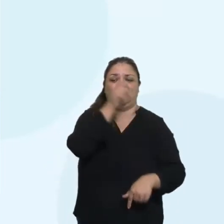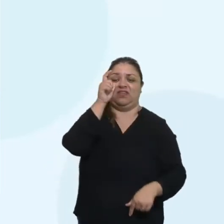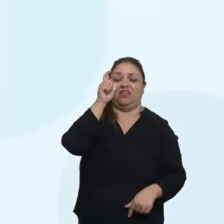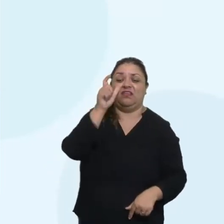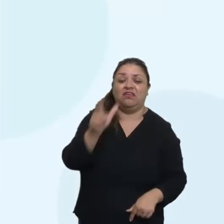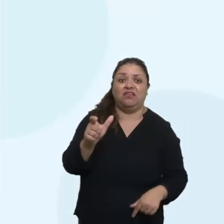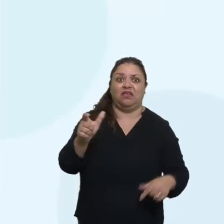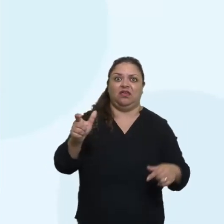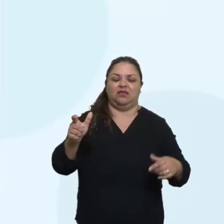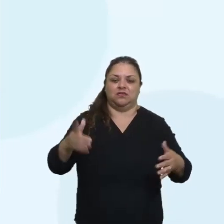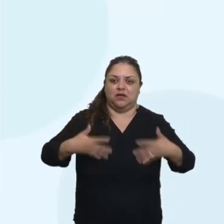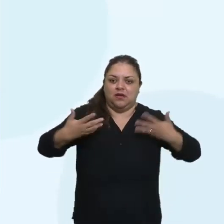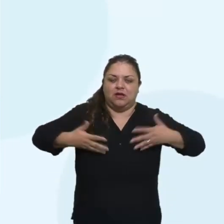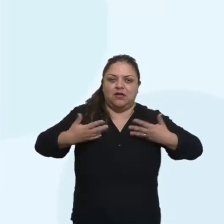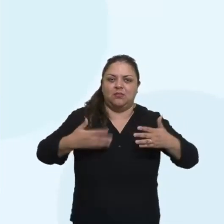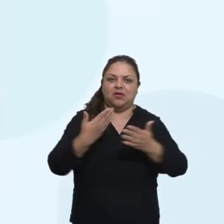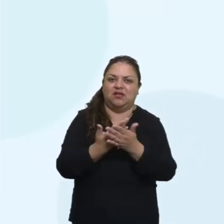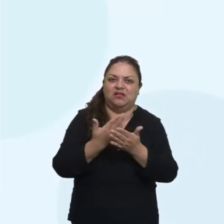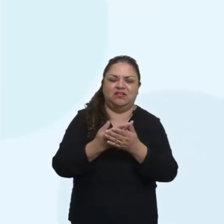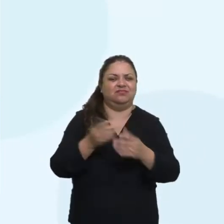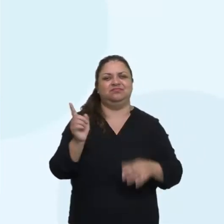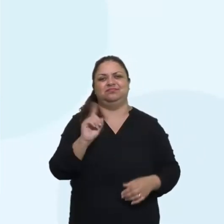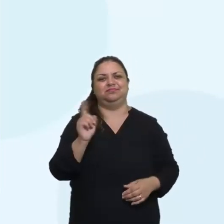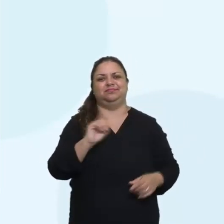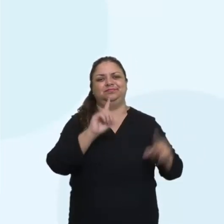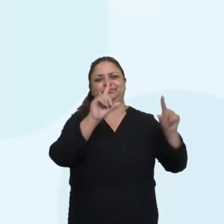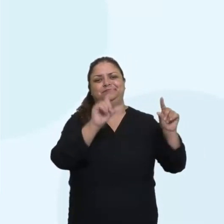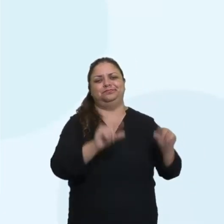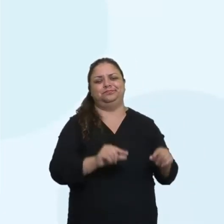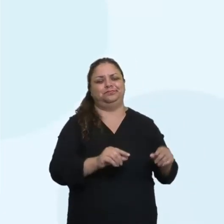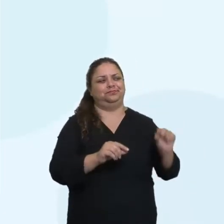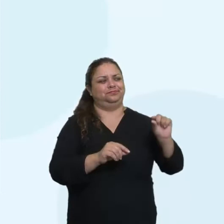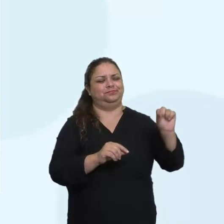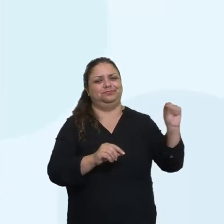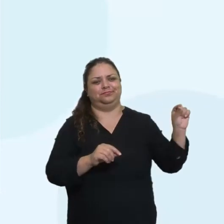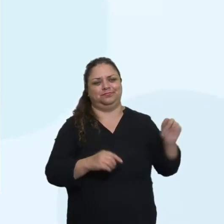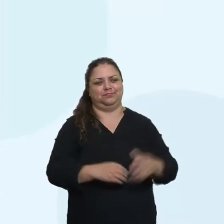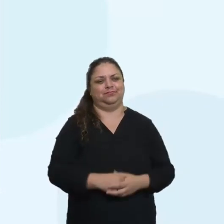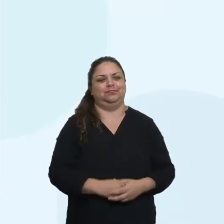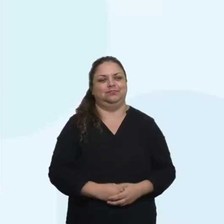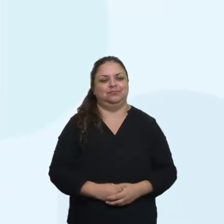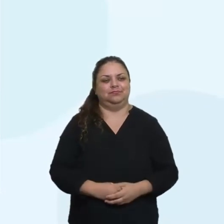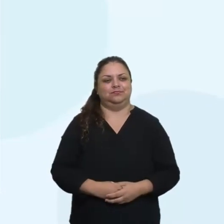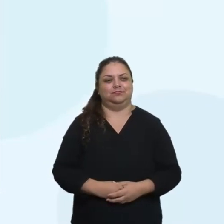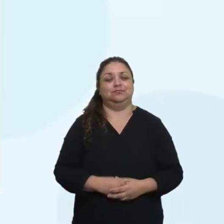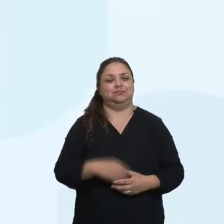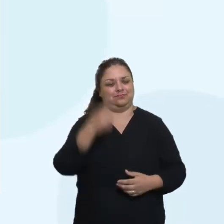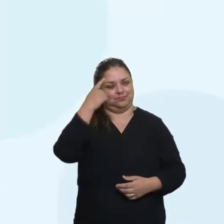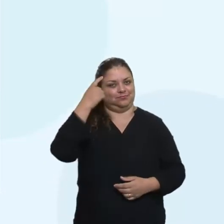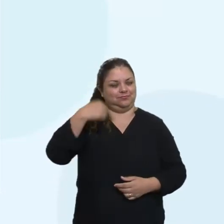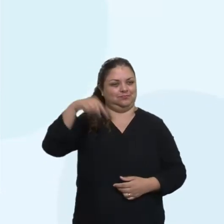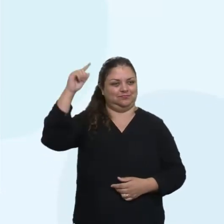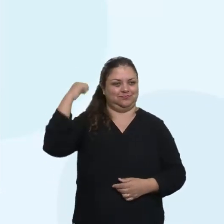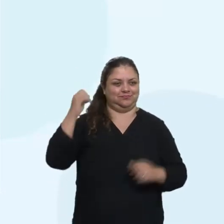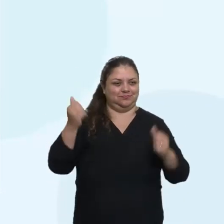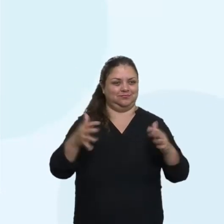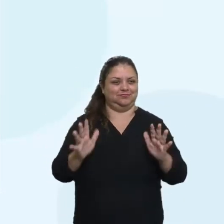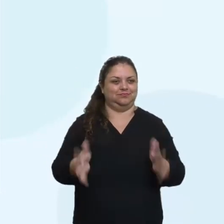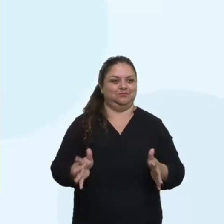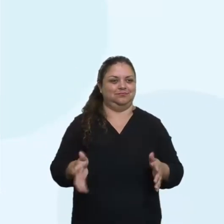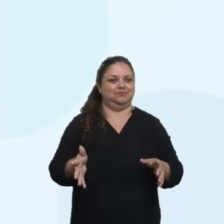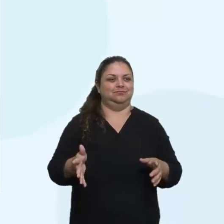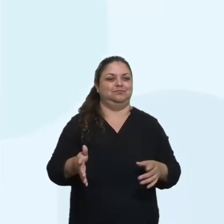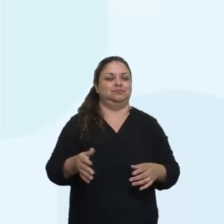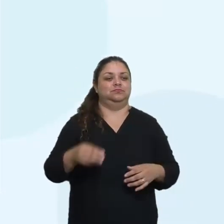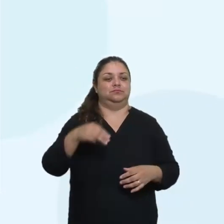aulas durante a planta e Mia EA dificuldade de se engajar nos estudos né isso tem a ver também com a primeira que eu comentei lá e a marca